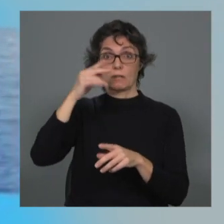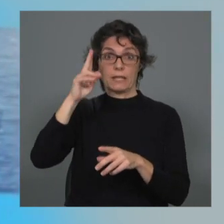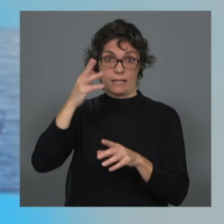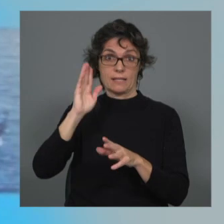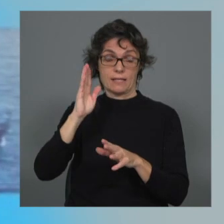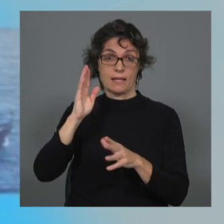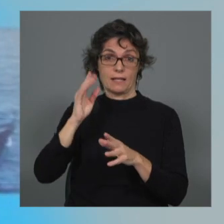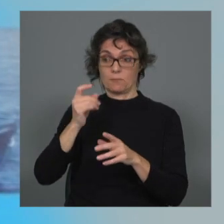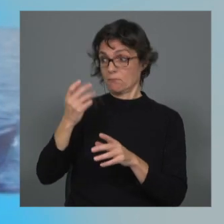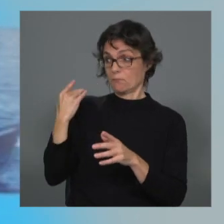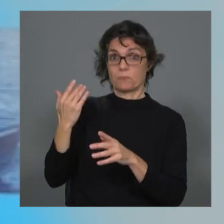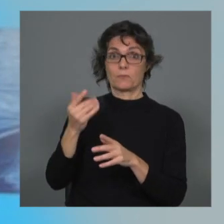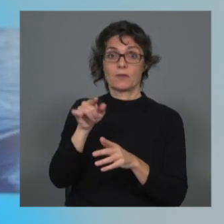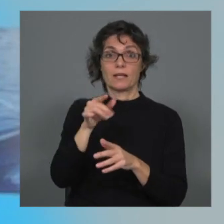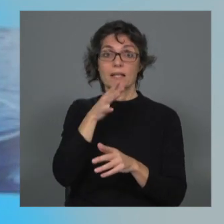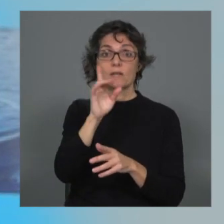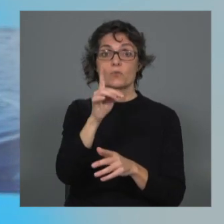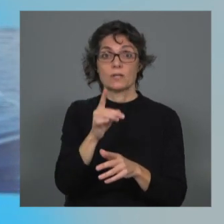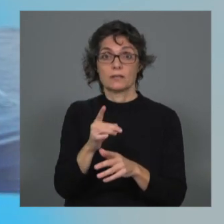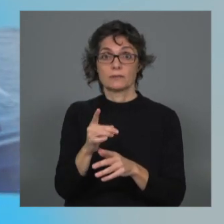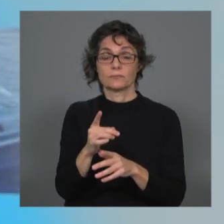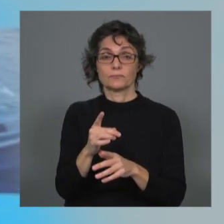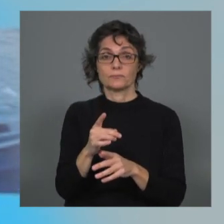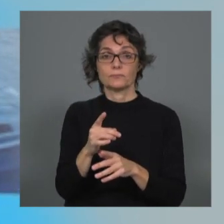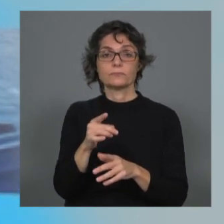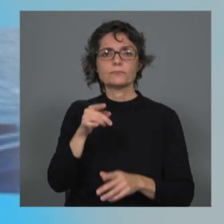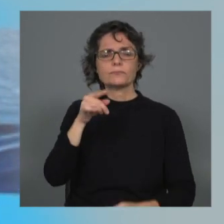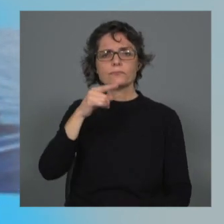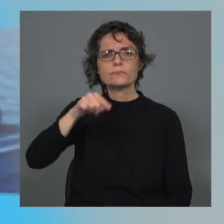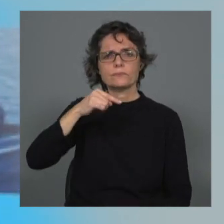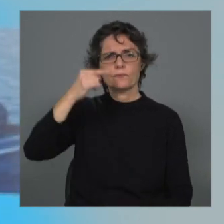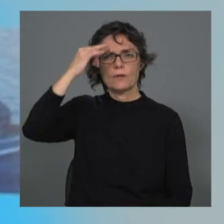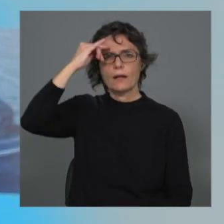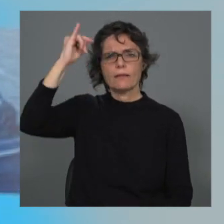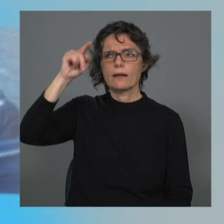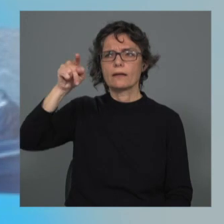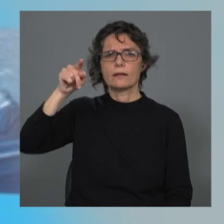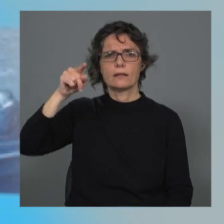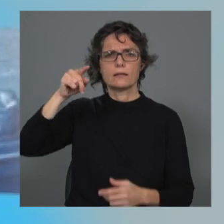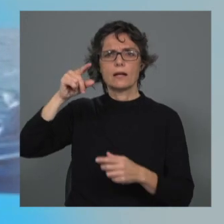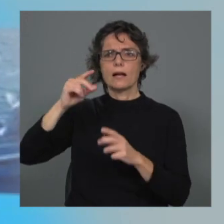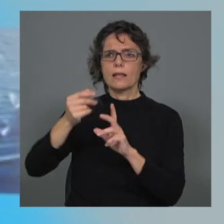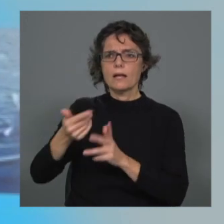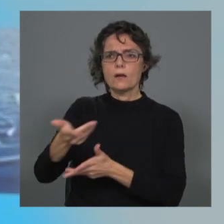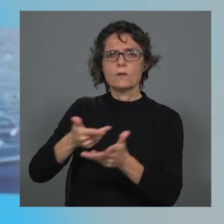diz temos que pôr termo à ideia de que o crescimento económico não tem